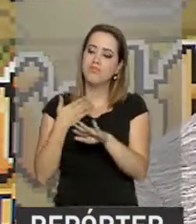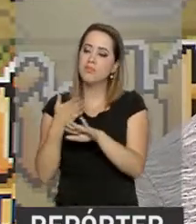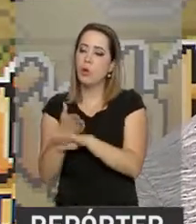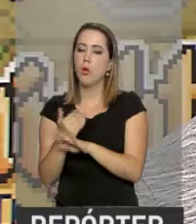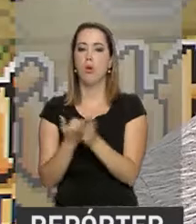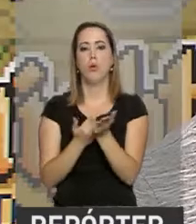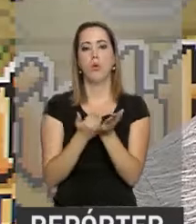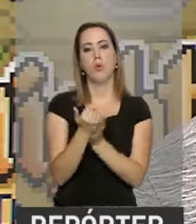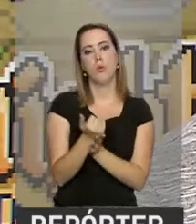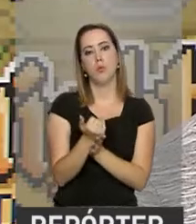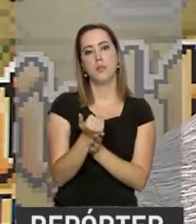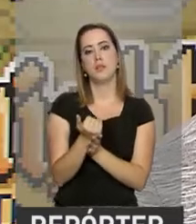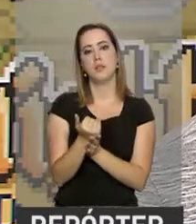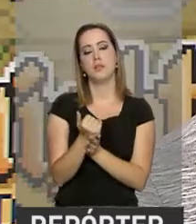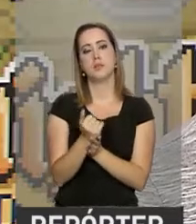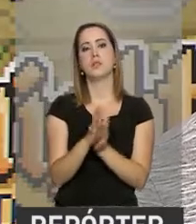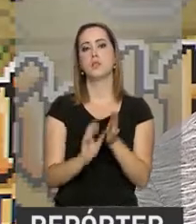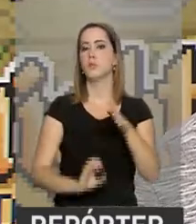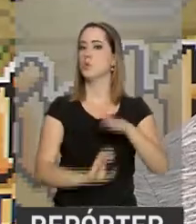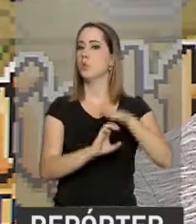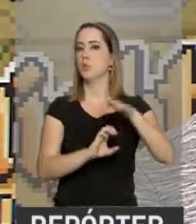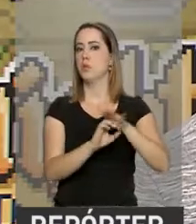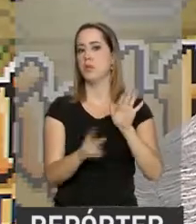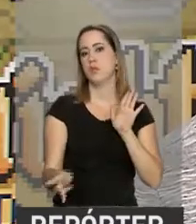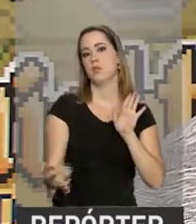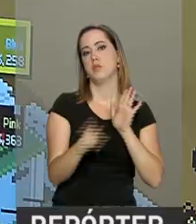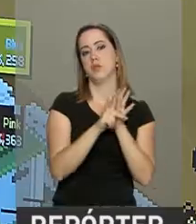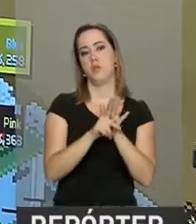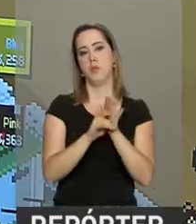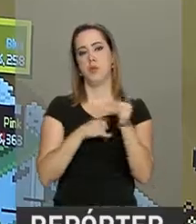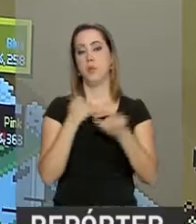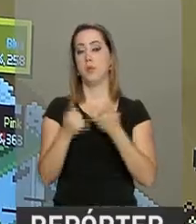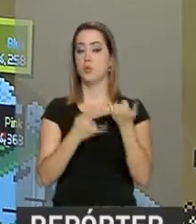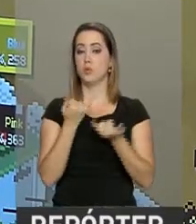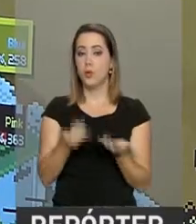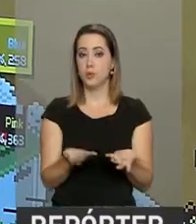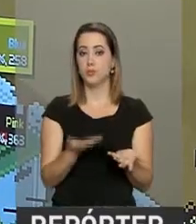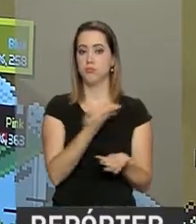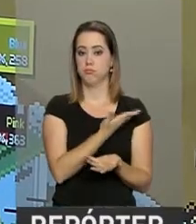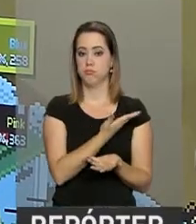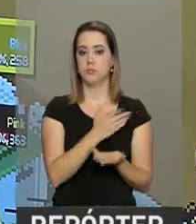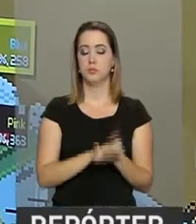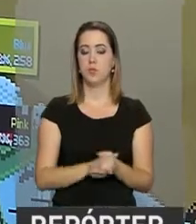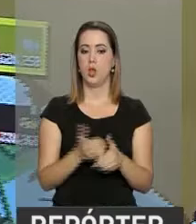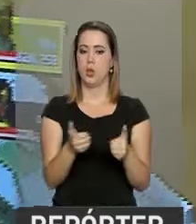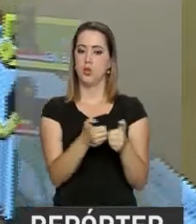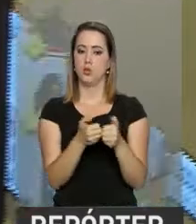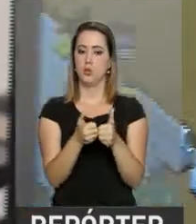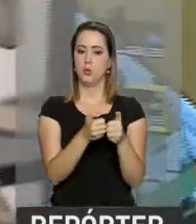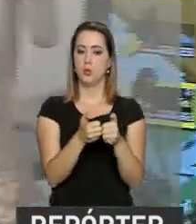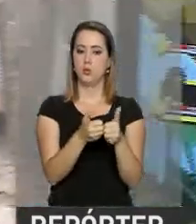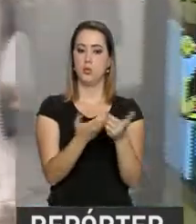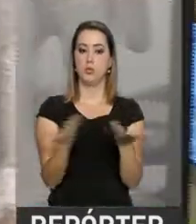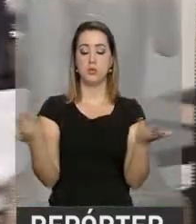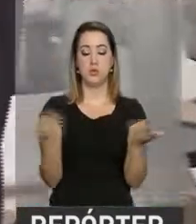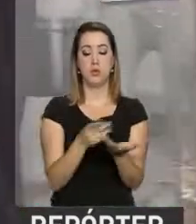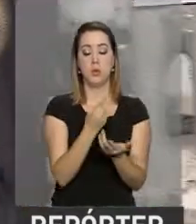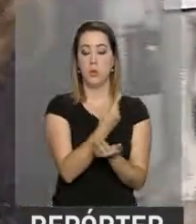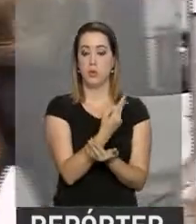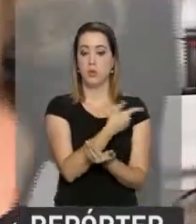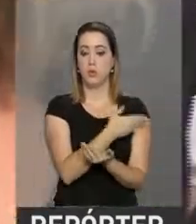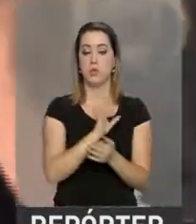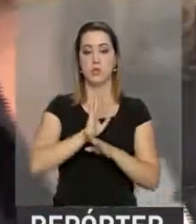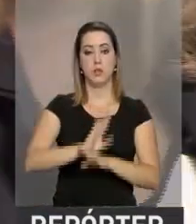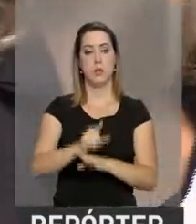outro lado não trabalhamos como por conta própria com o jogo de entretenimento games como esse desenvolvidos pela empresa do ovo agora vão ter apoio financeiro